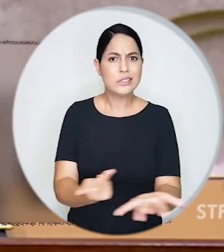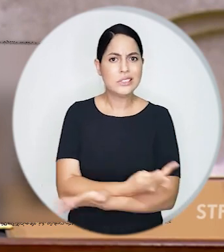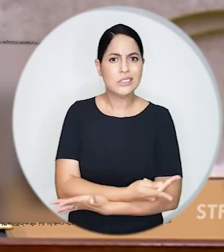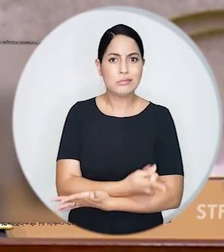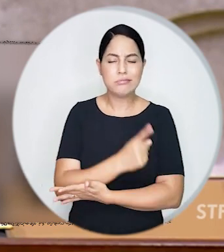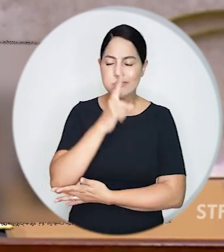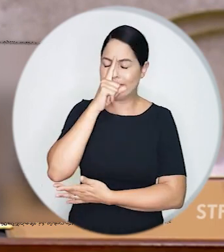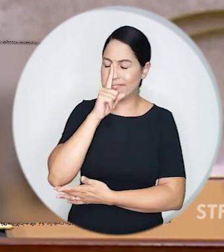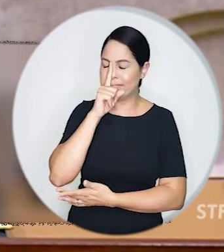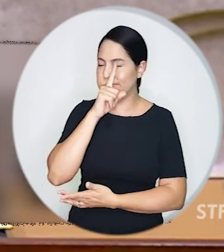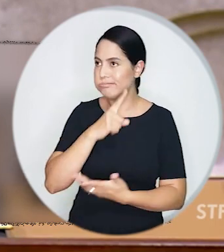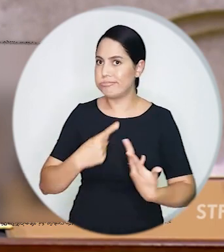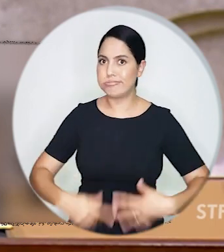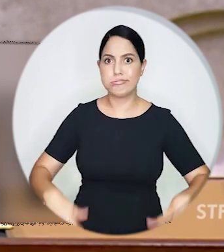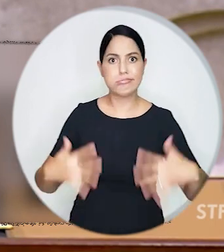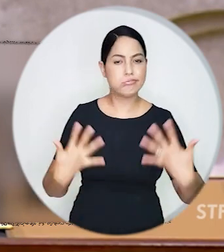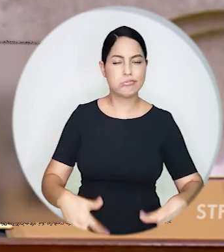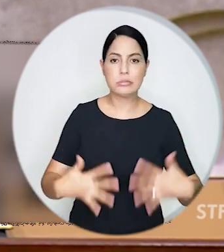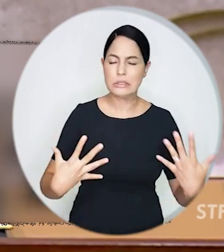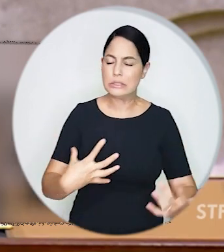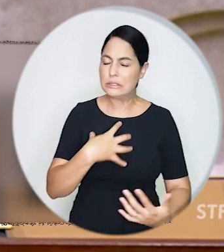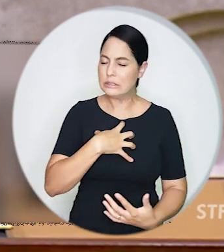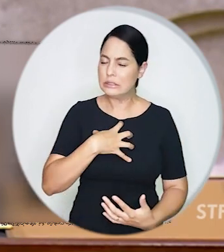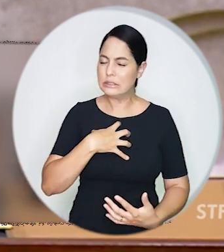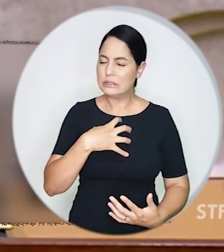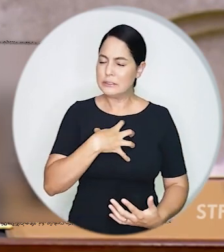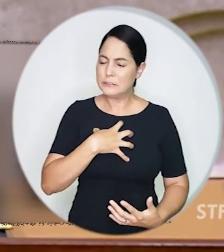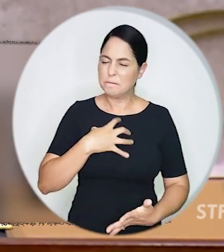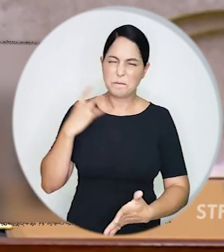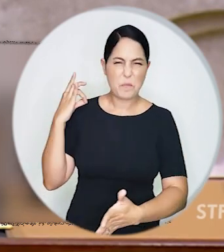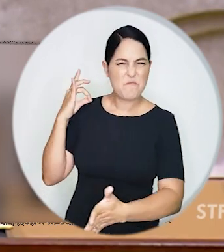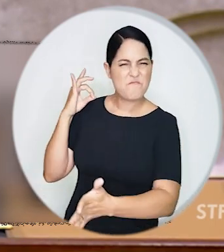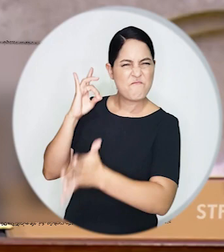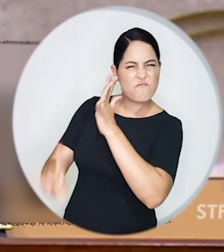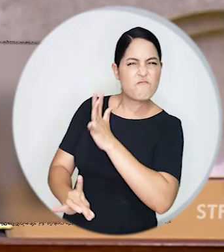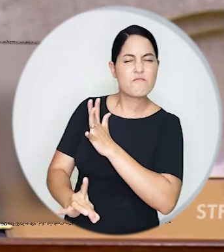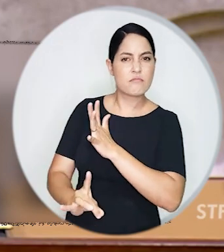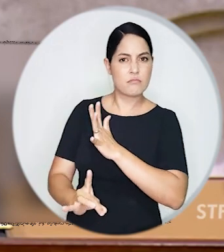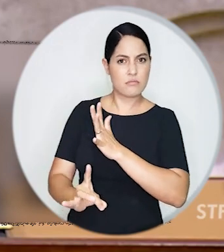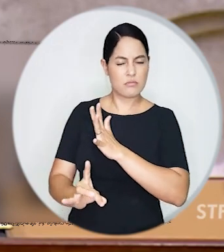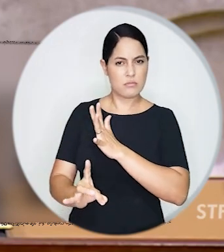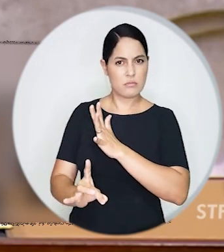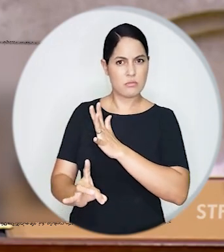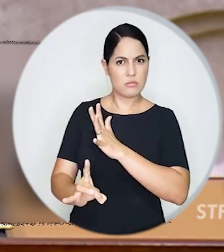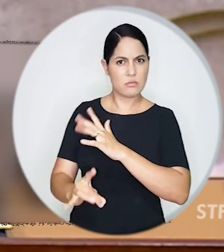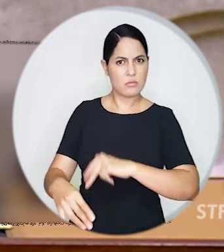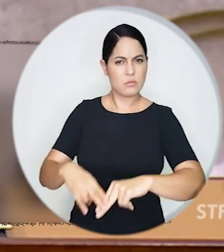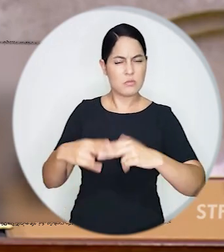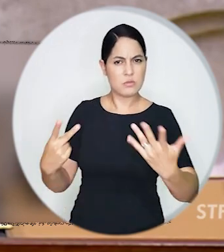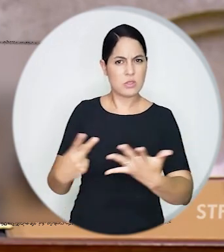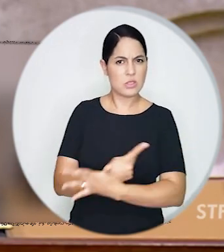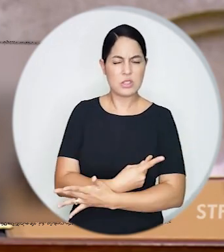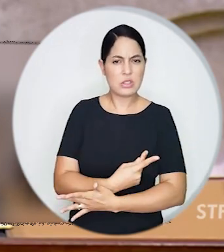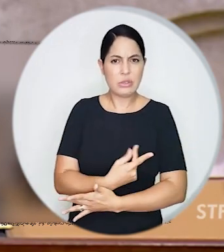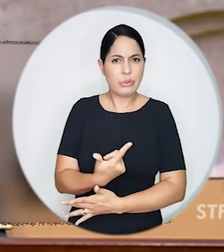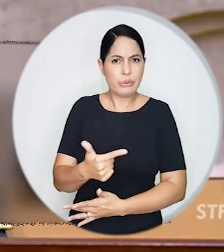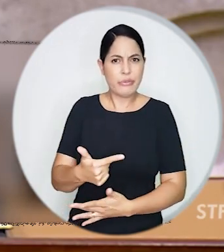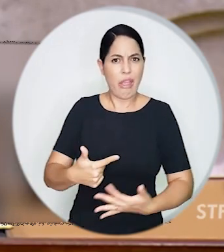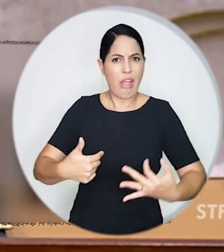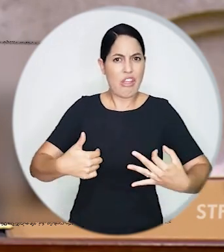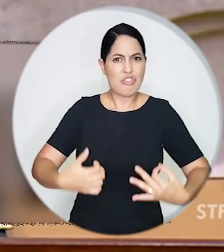engendrando um cenário de caos a provocar sentimento de profunda repulsa diante de